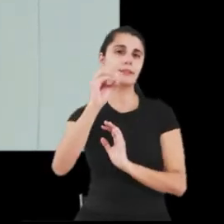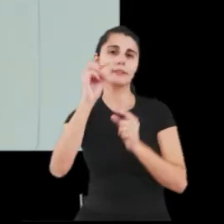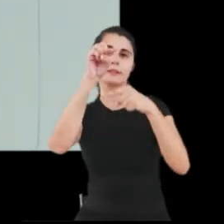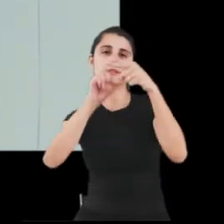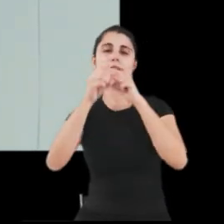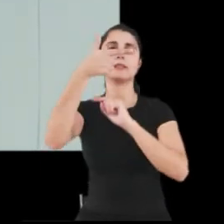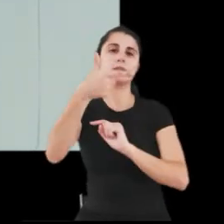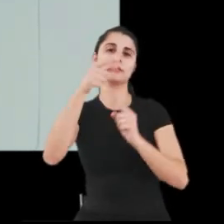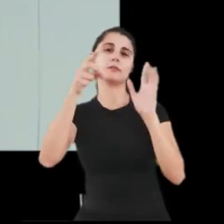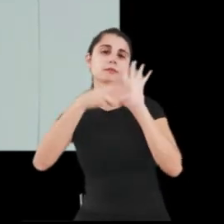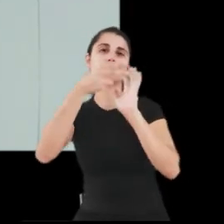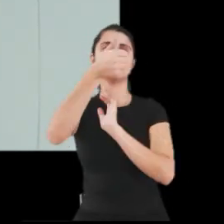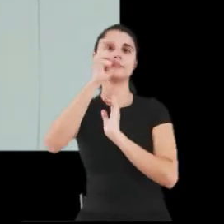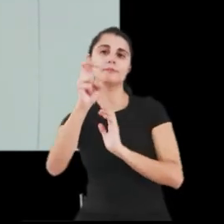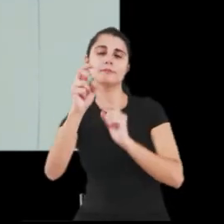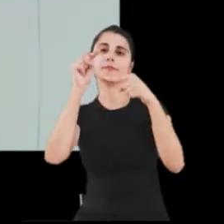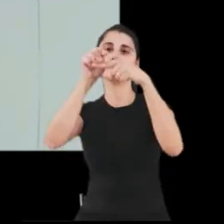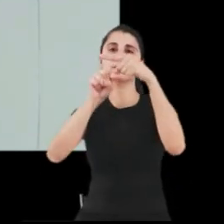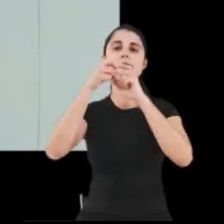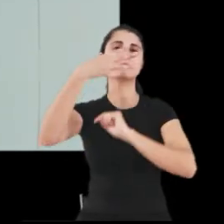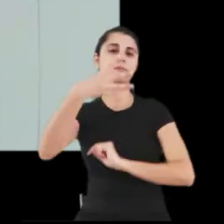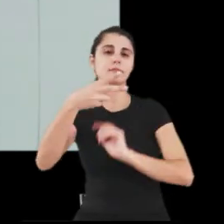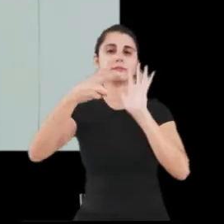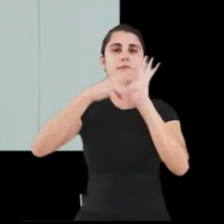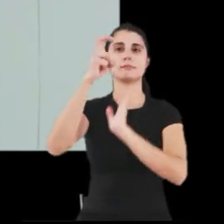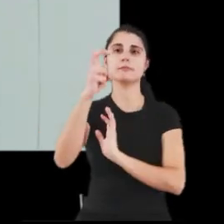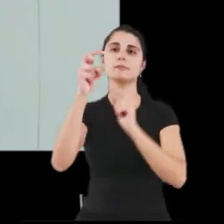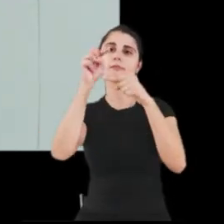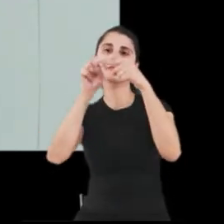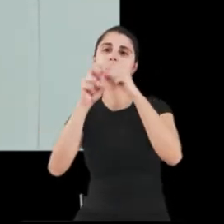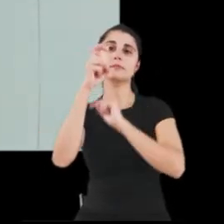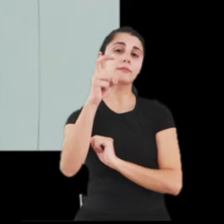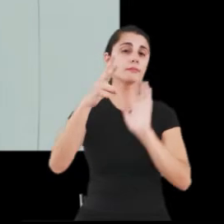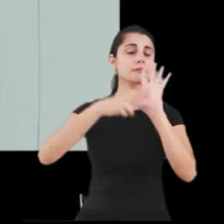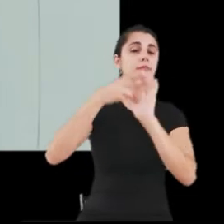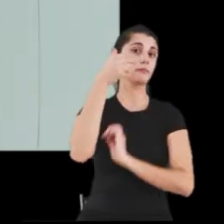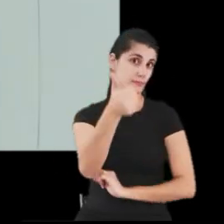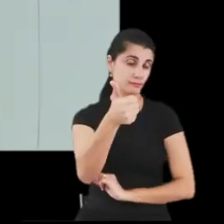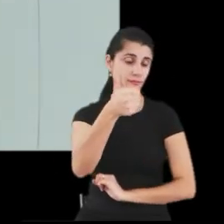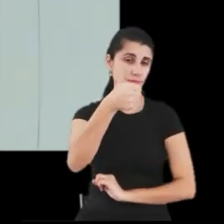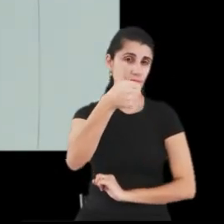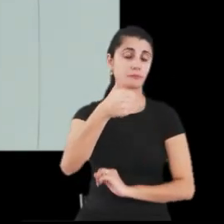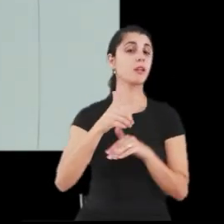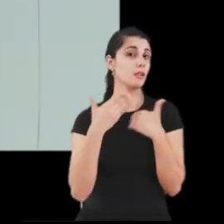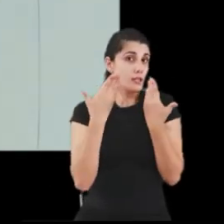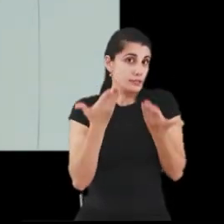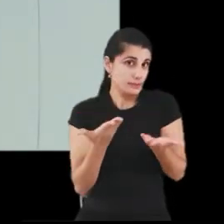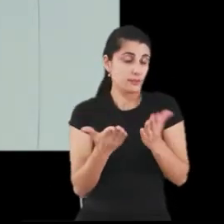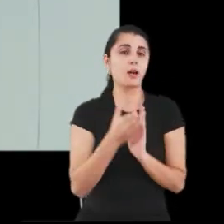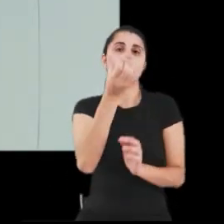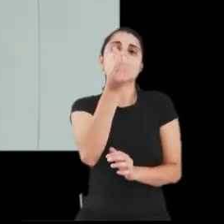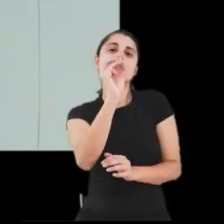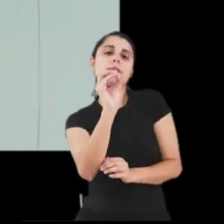dá 15, por 3 dá 5 e por 5 dá 1. Logo,